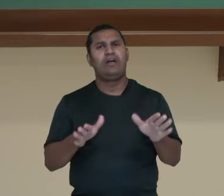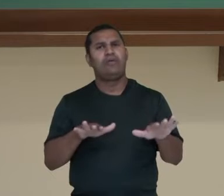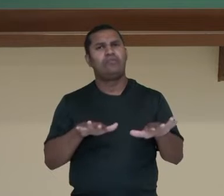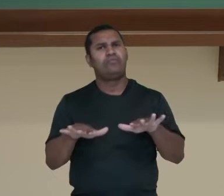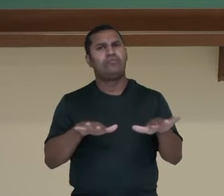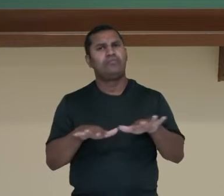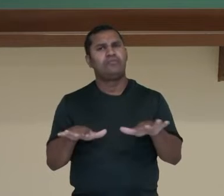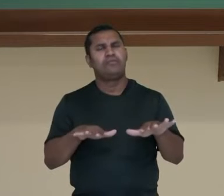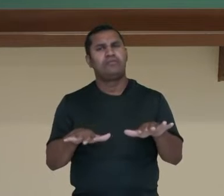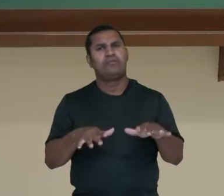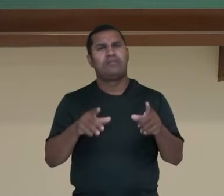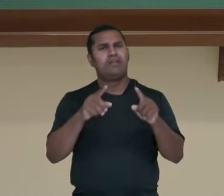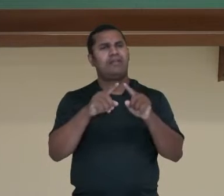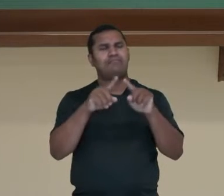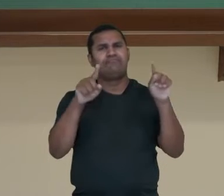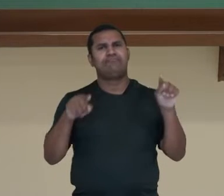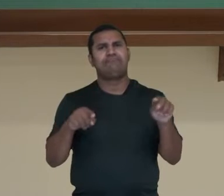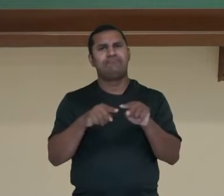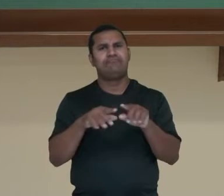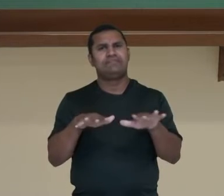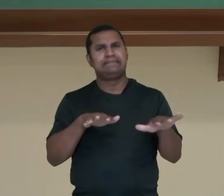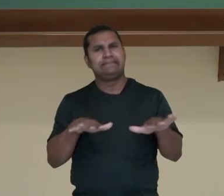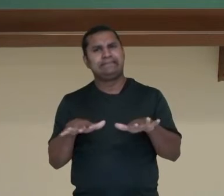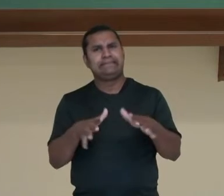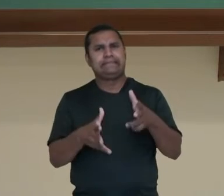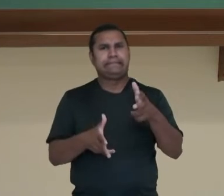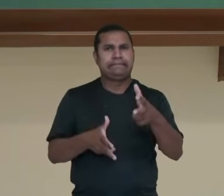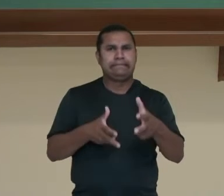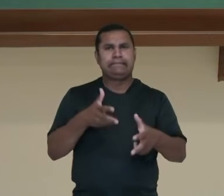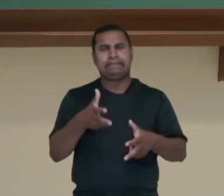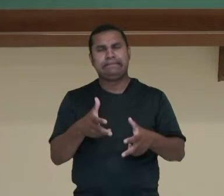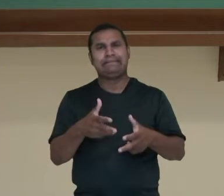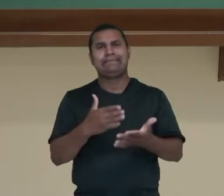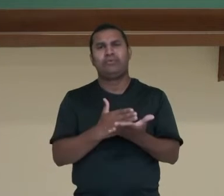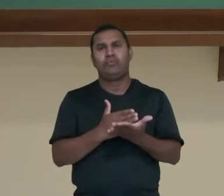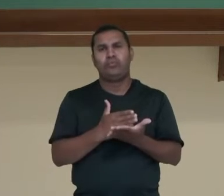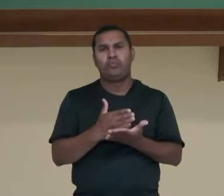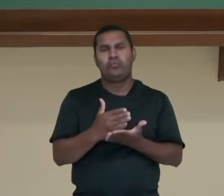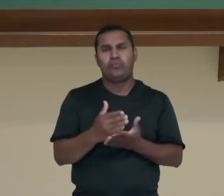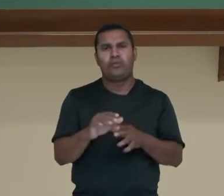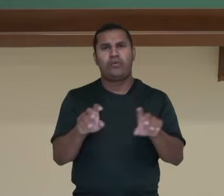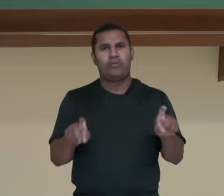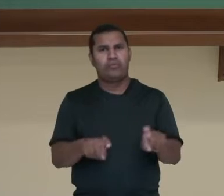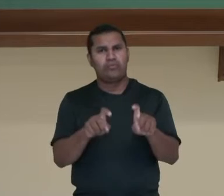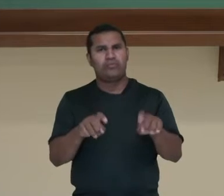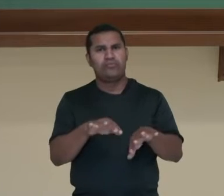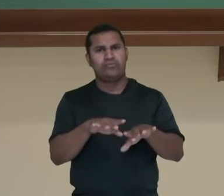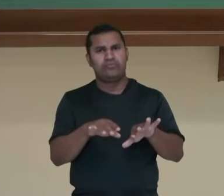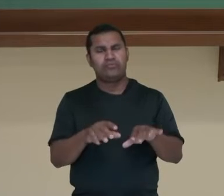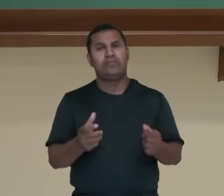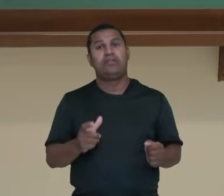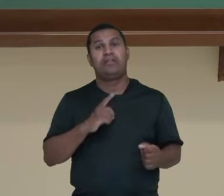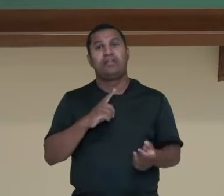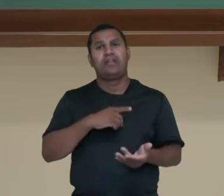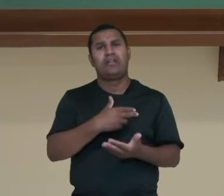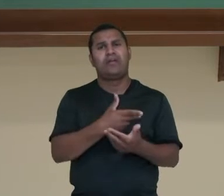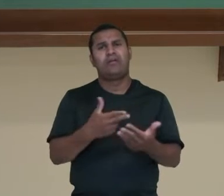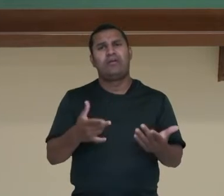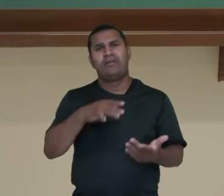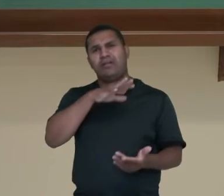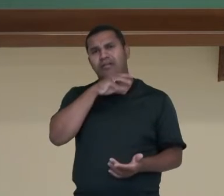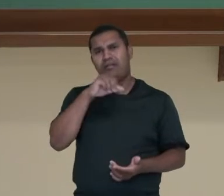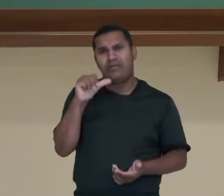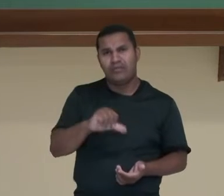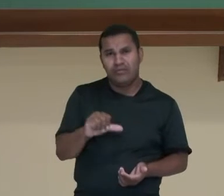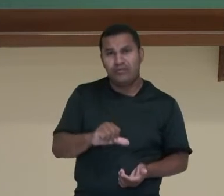porque o design gráfico, que era feito por computador naquela época, ainda era meio ruim. Então, se você